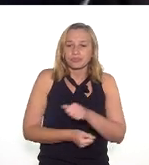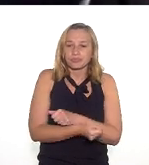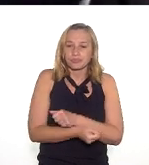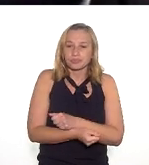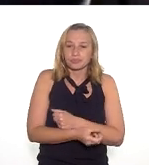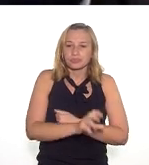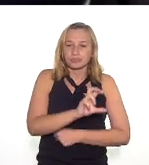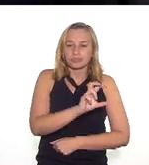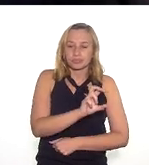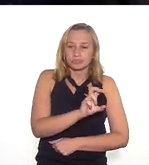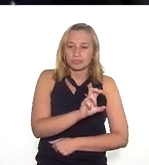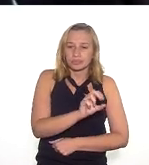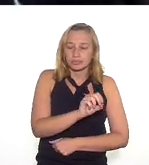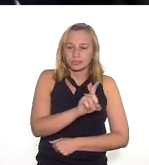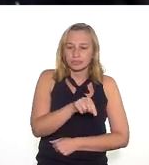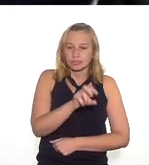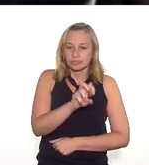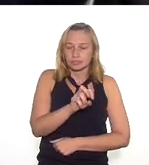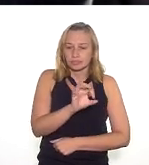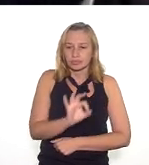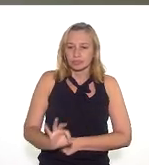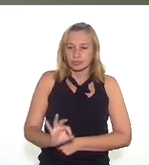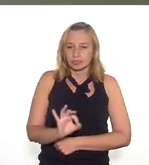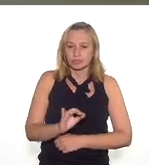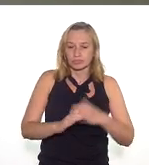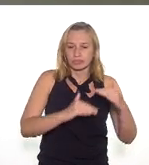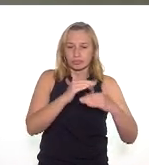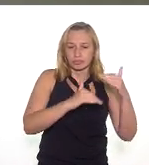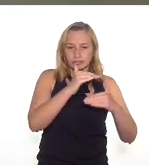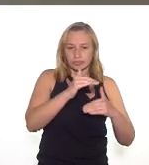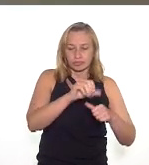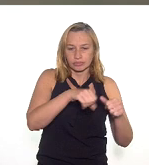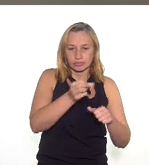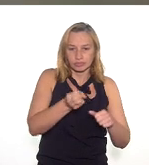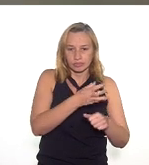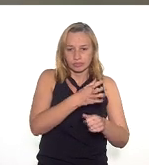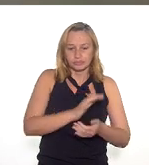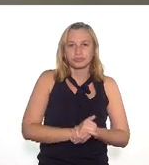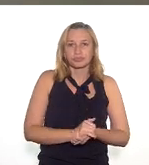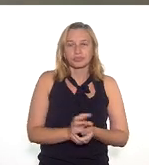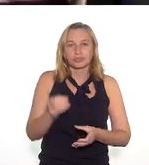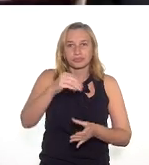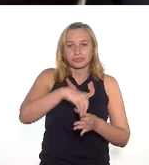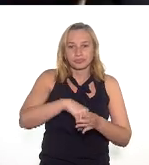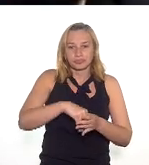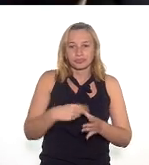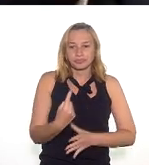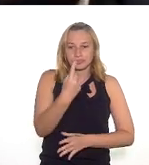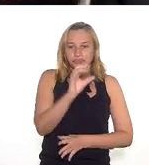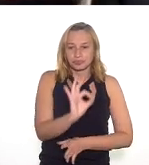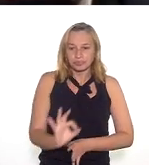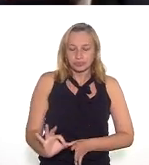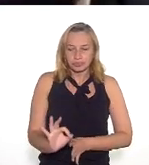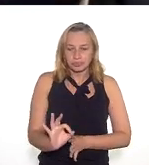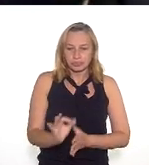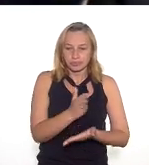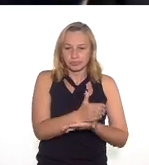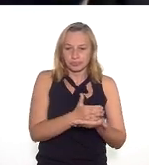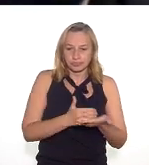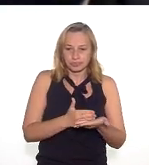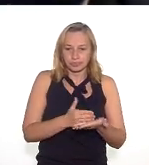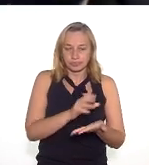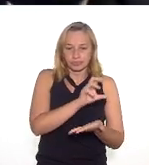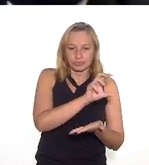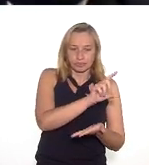posteriormente 5% em pesquisa e desenvolvimento de inovação. E dentro desse 1%, ele é dividido meio